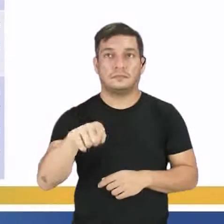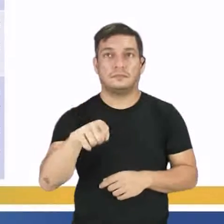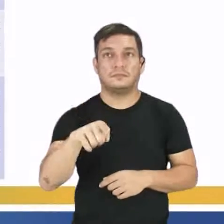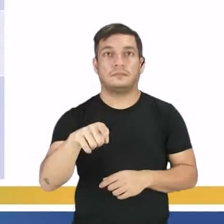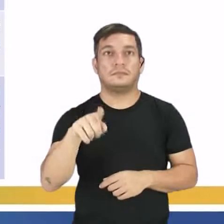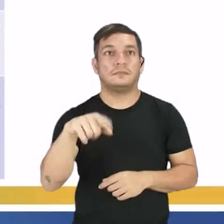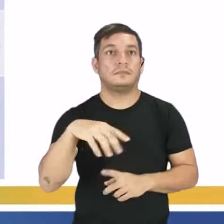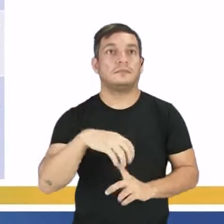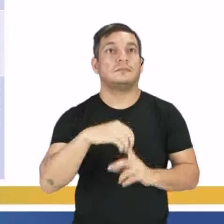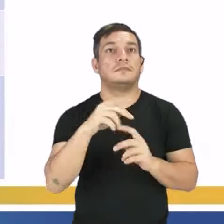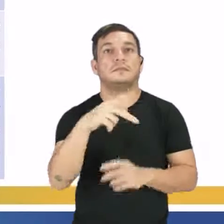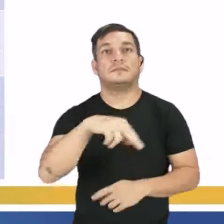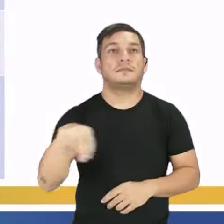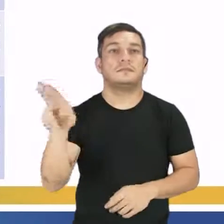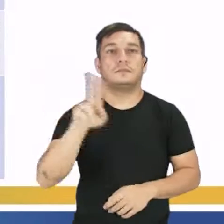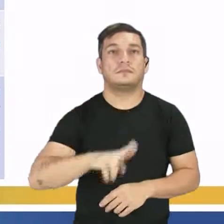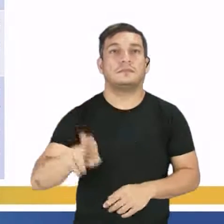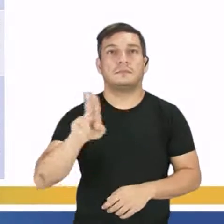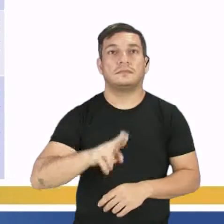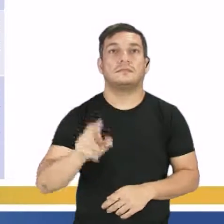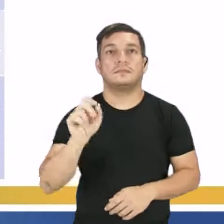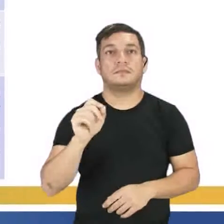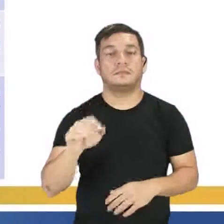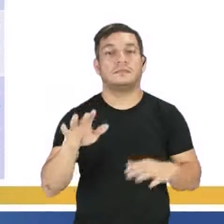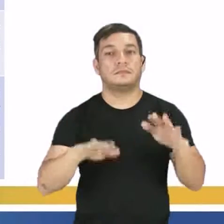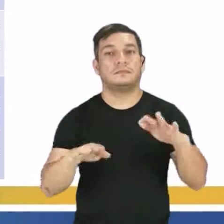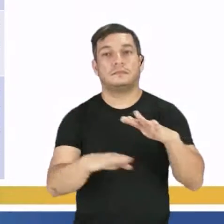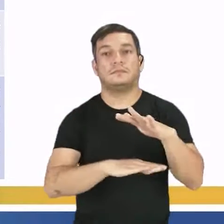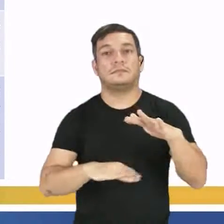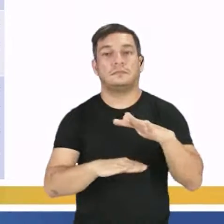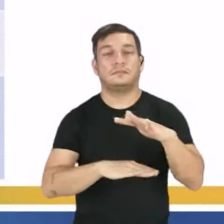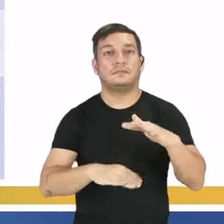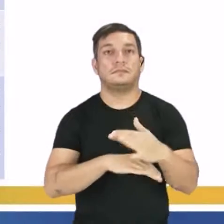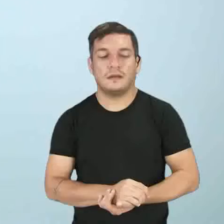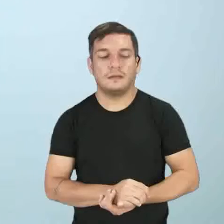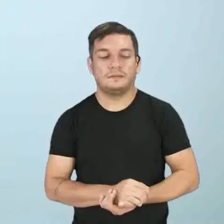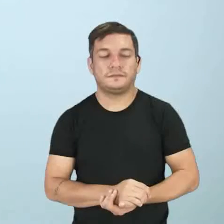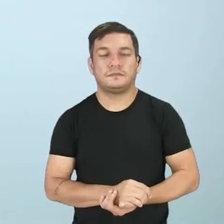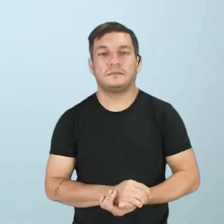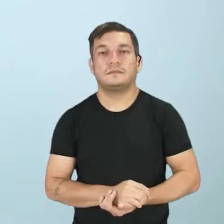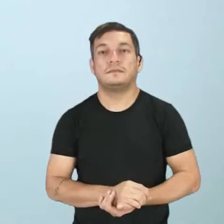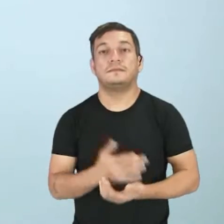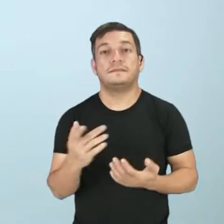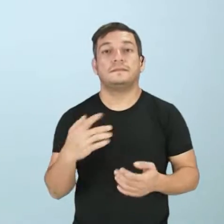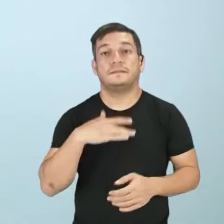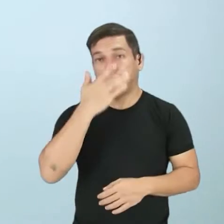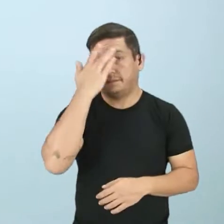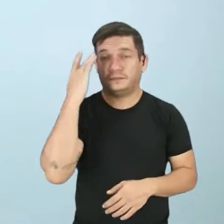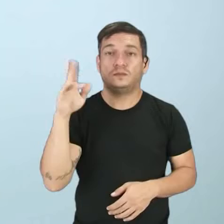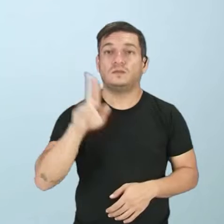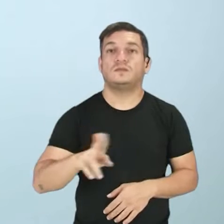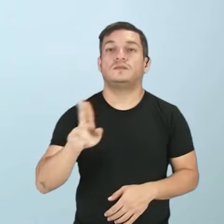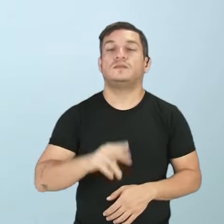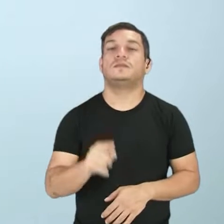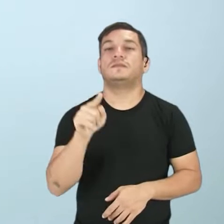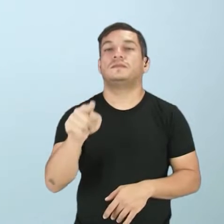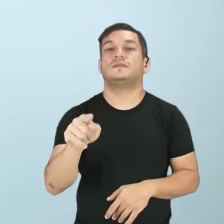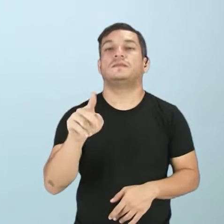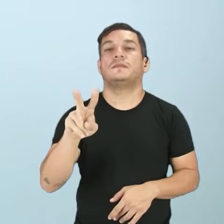É o único pronome de tratamento utilizado em situações informais. Muito embora as pessoas utilizem o